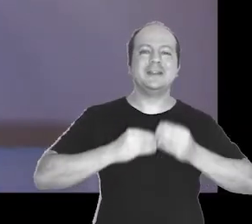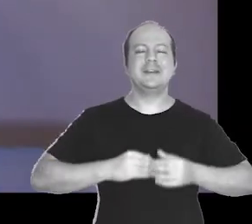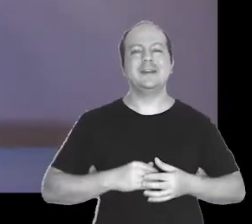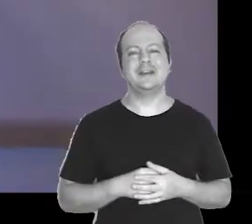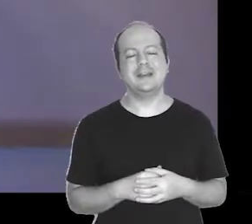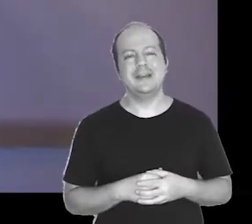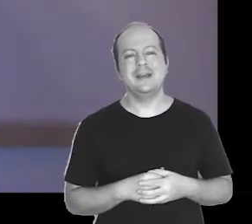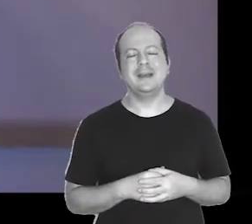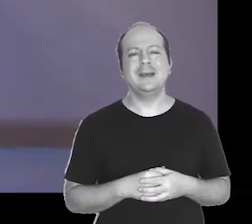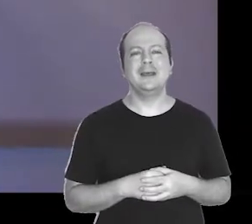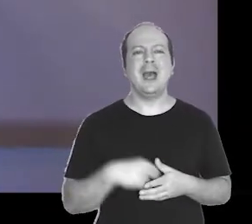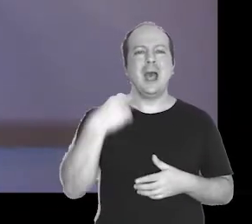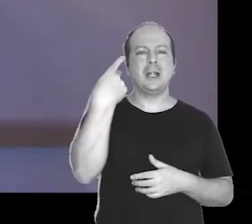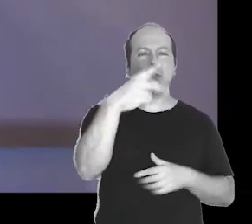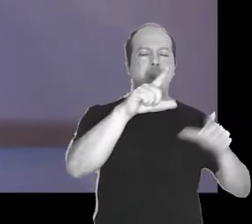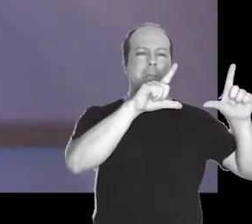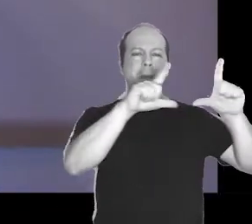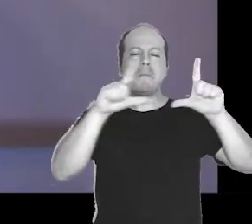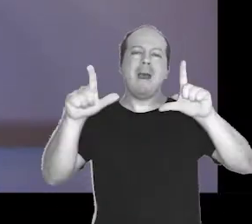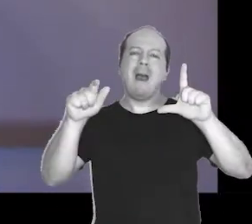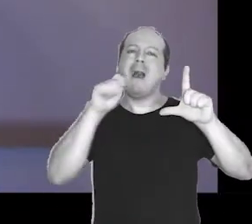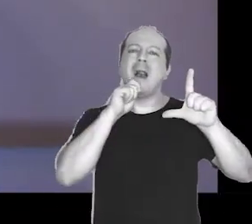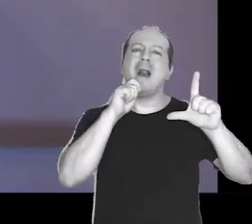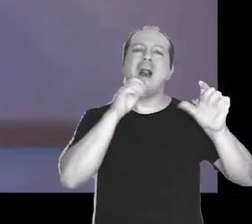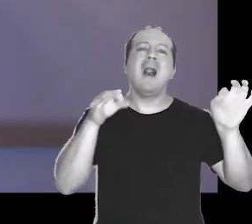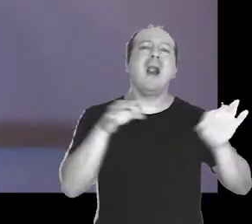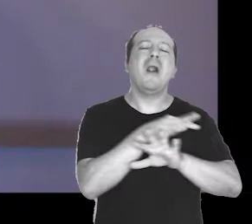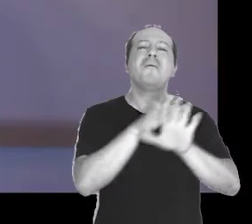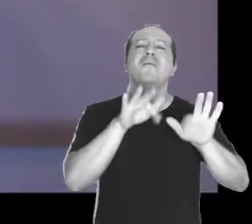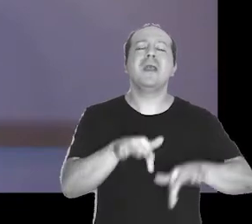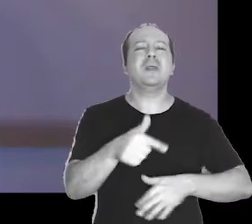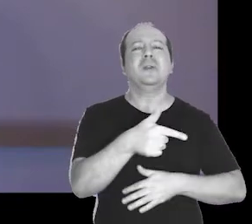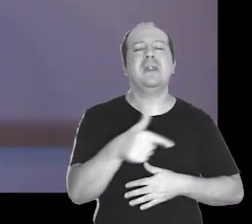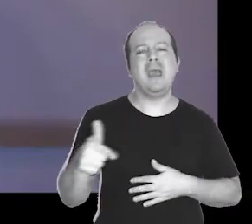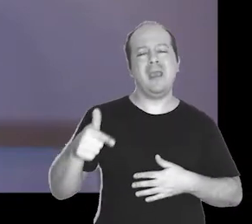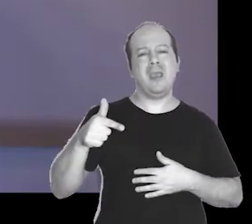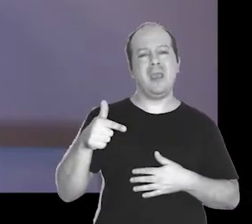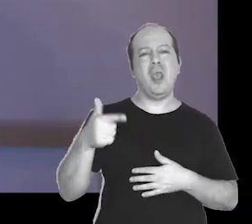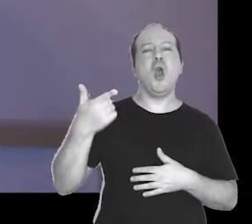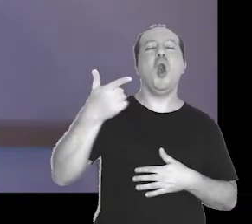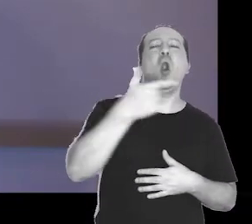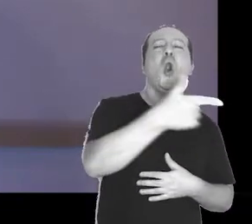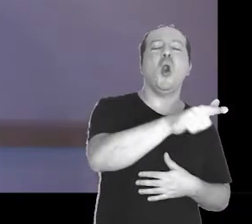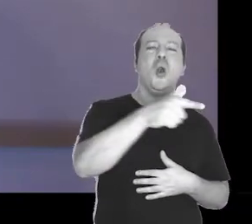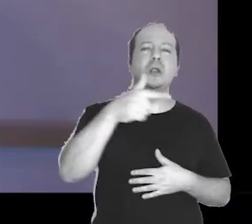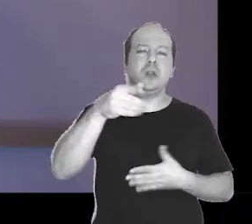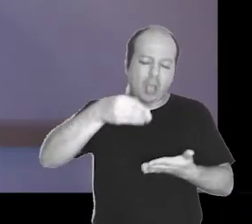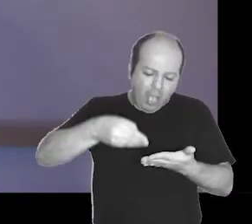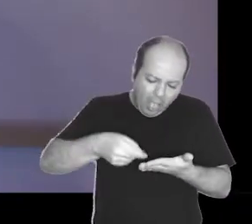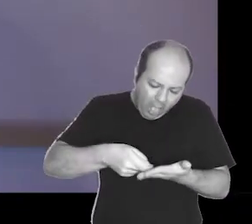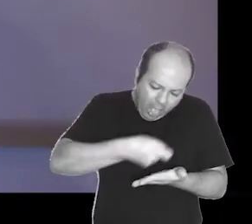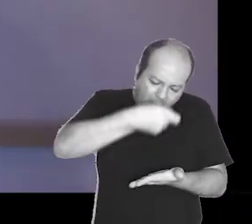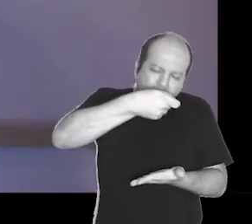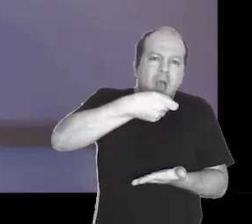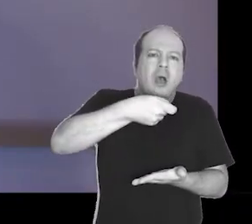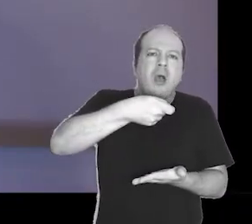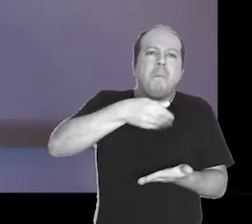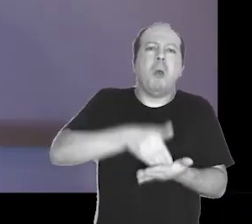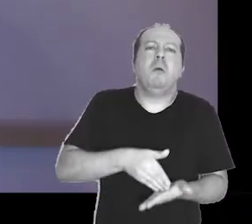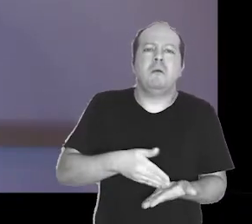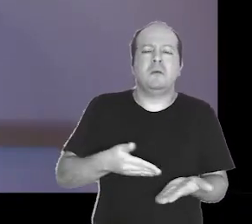as tantas obras inacabadas que você deixou, os tantos coitos interrompidos,